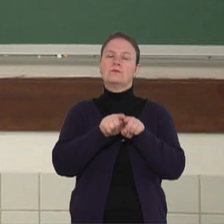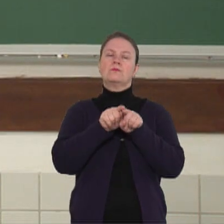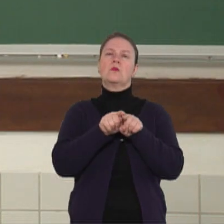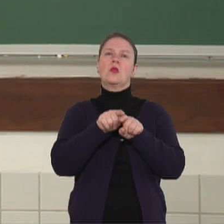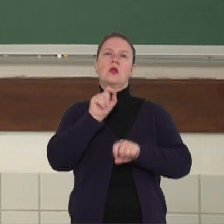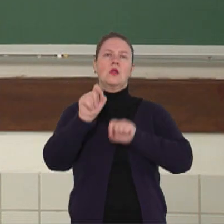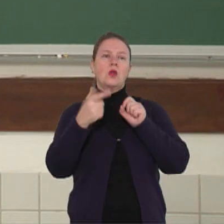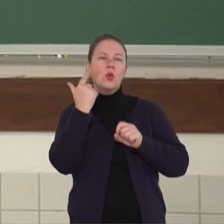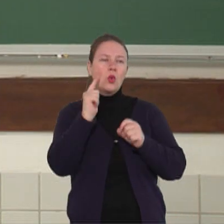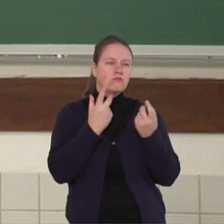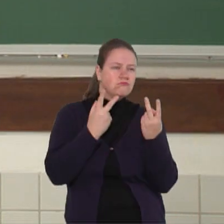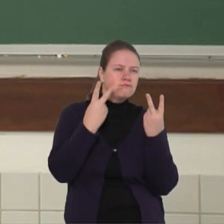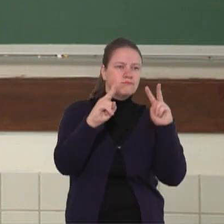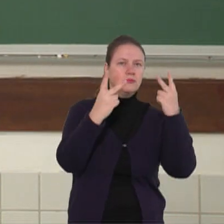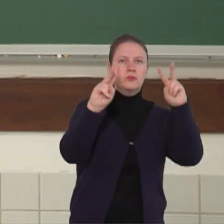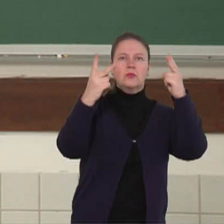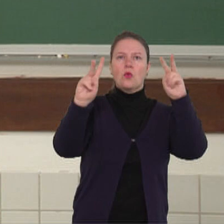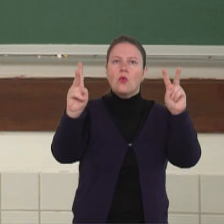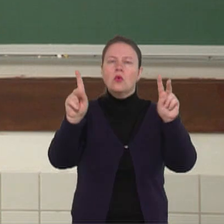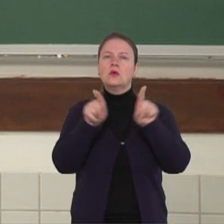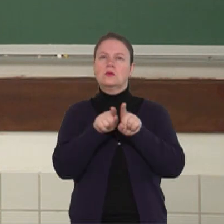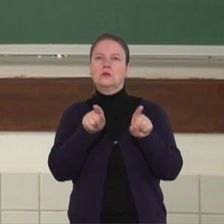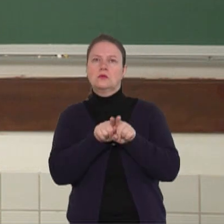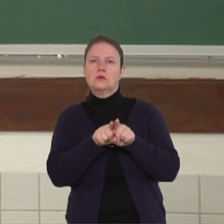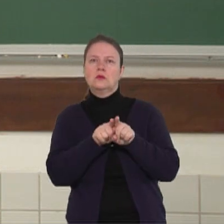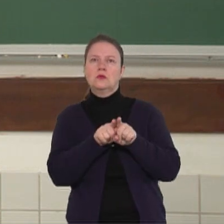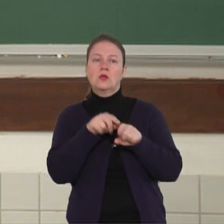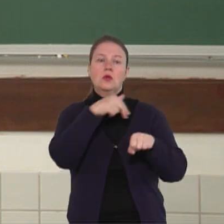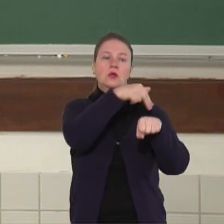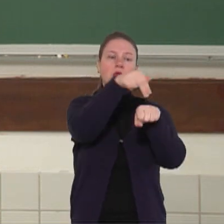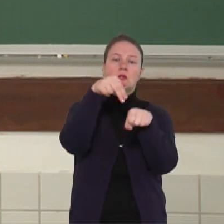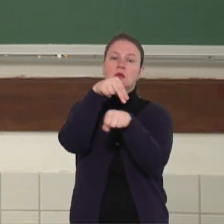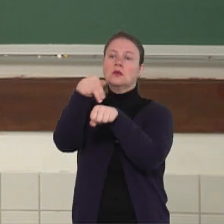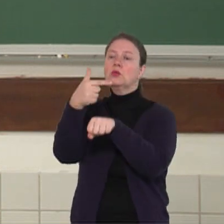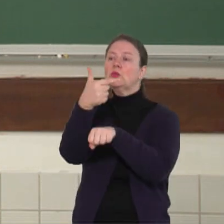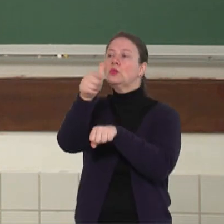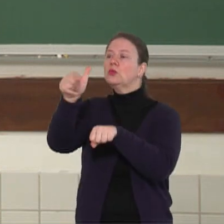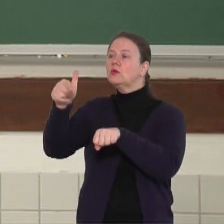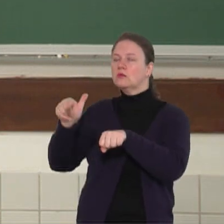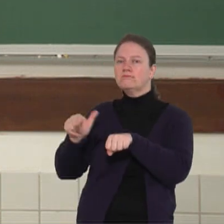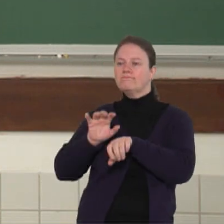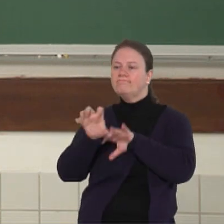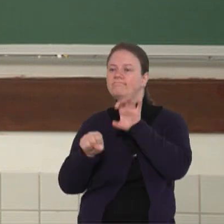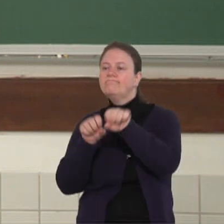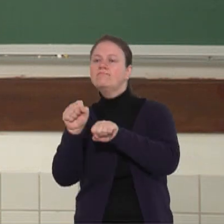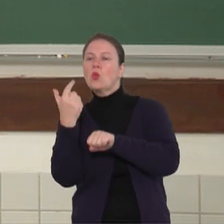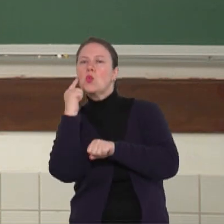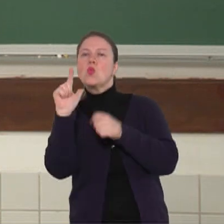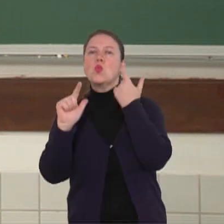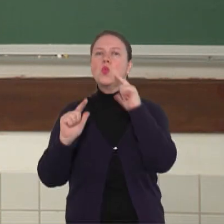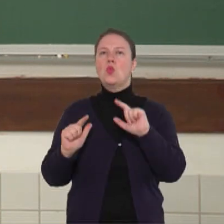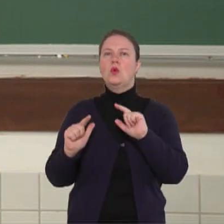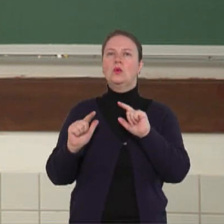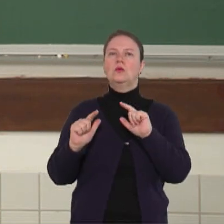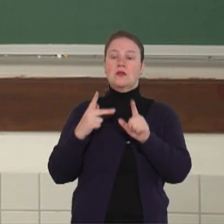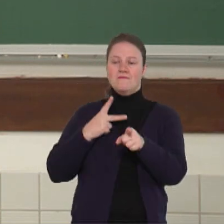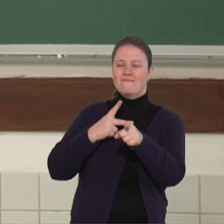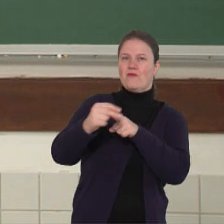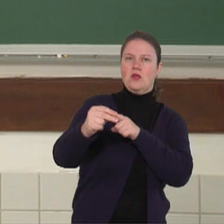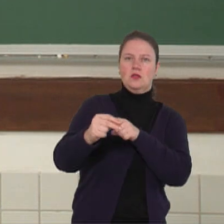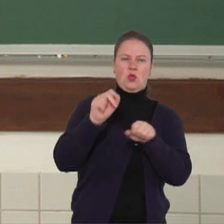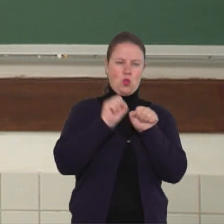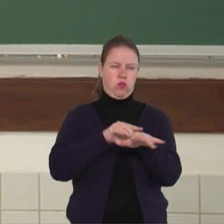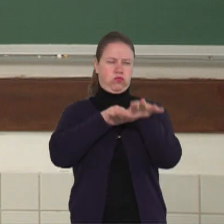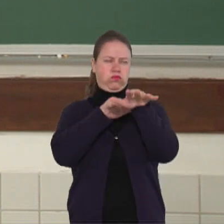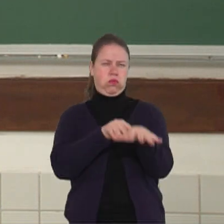uma série de vitórias contra nações estrangeiras. Né? Essas vitórias, ele tem o reconhecimento do seu exército, ele já